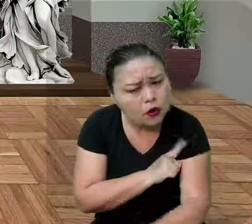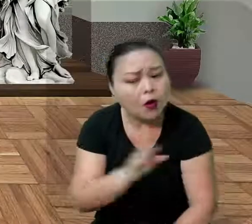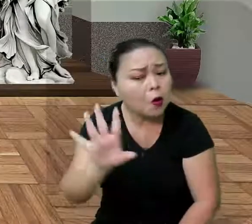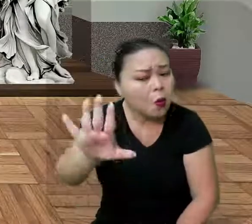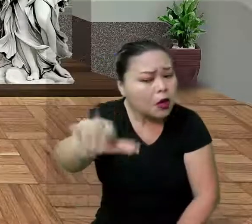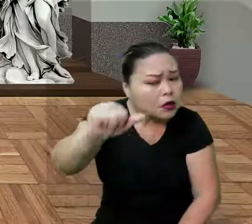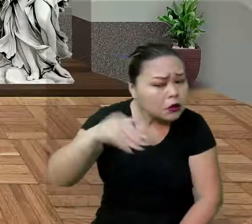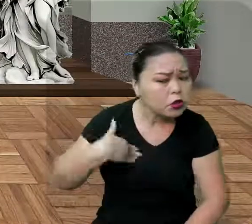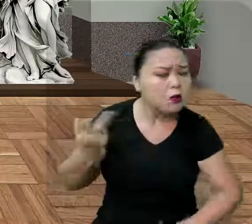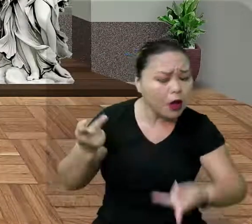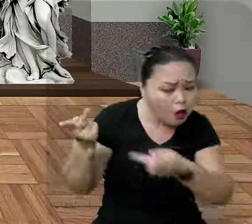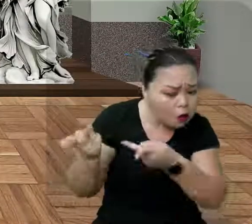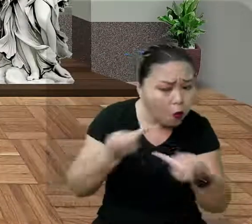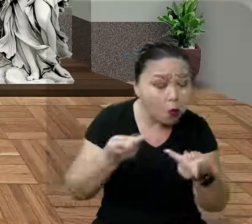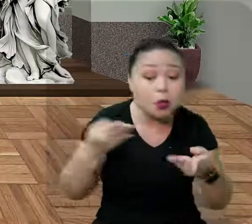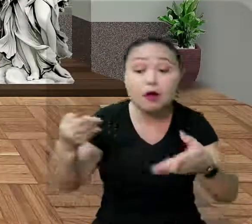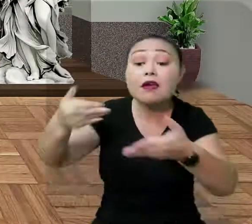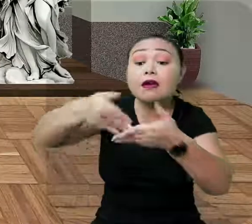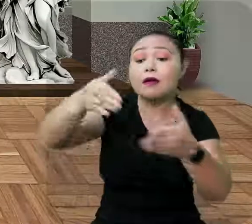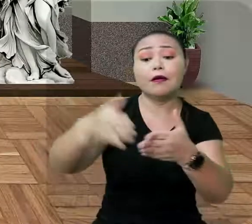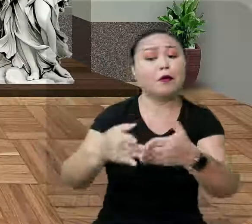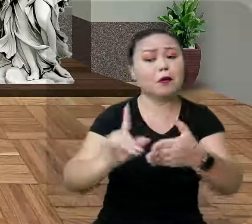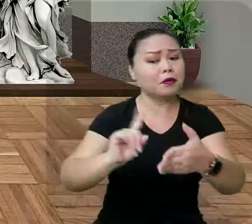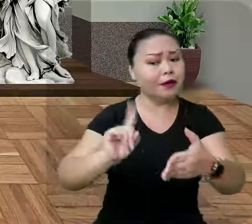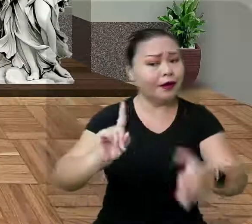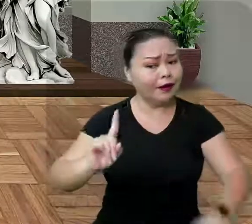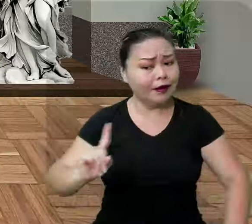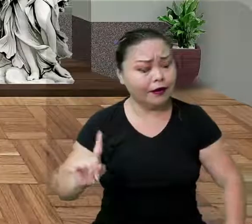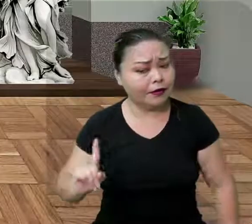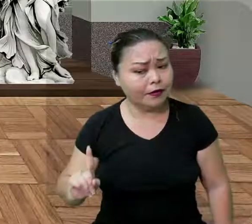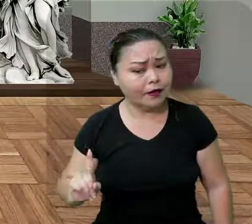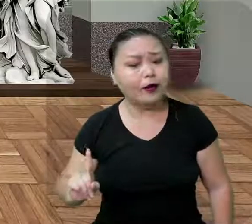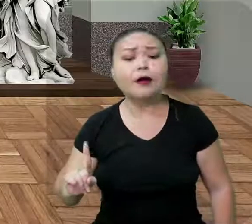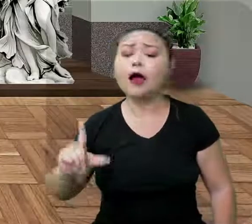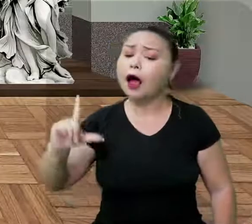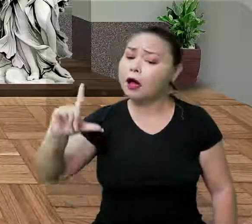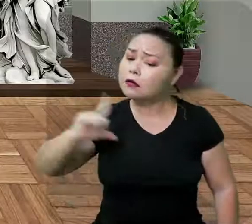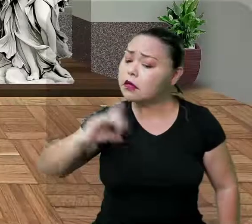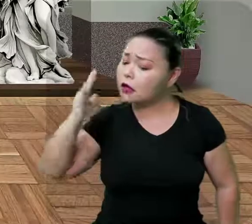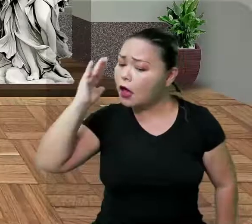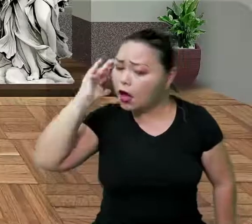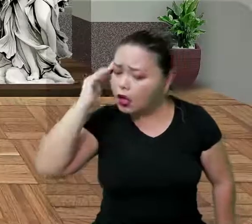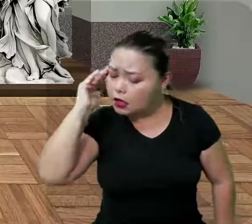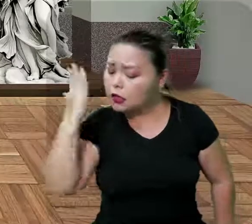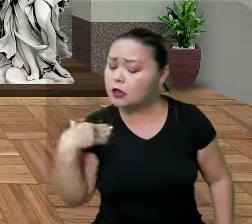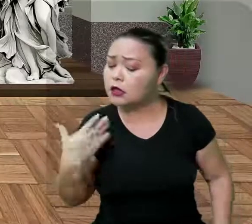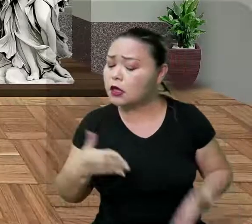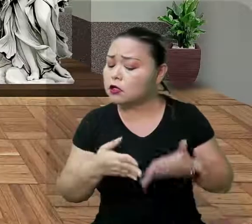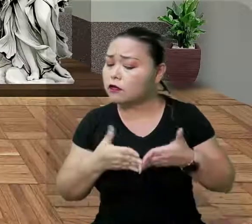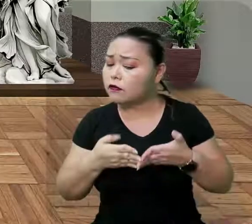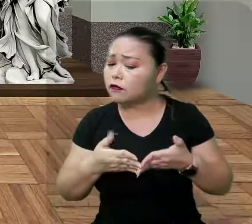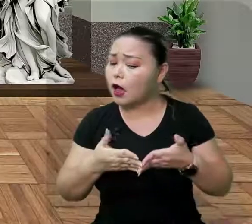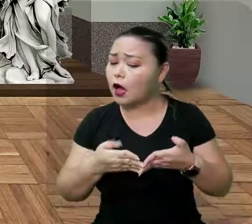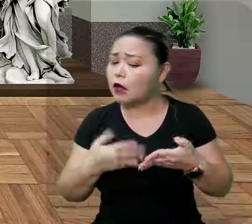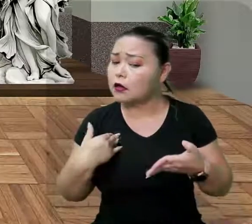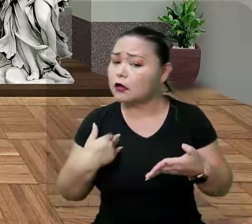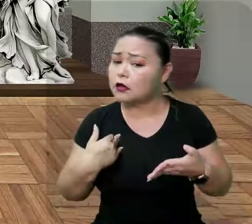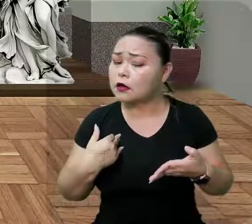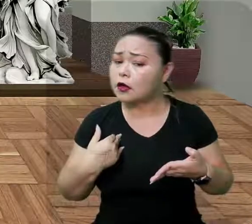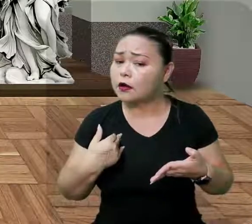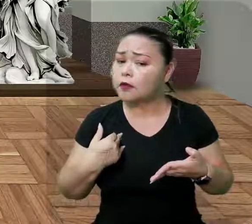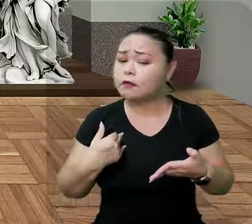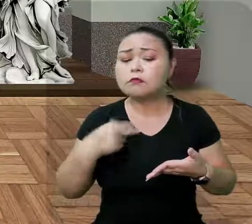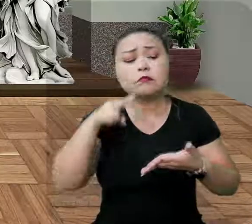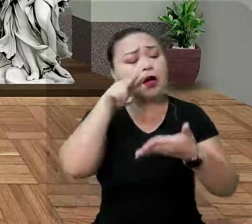convidado para trabalhar e ir para embarcação Não é só isso você tem que entender de viagem eu tenho que fazer